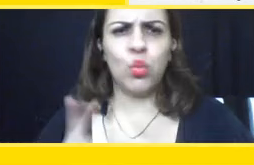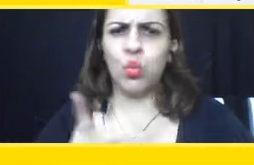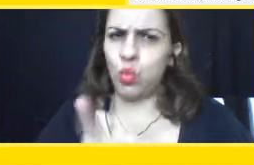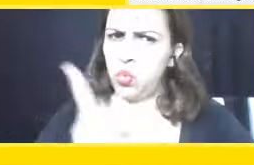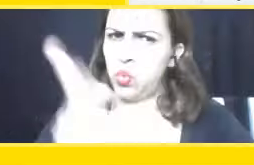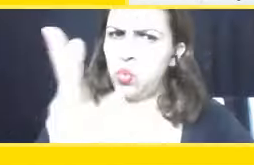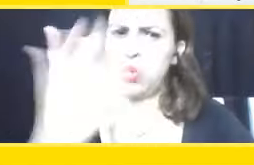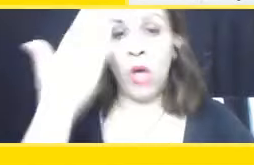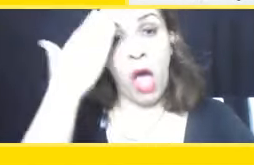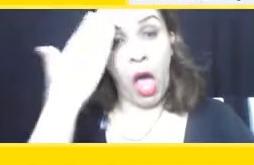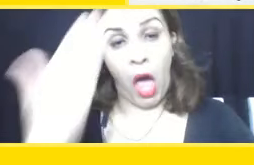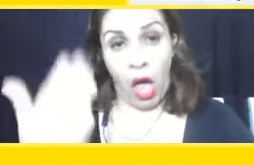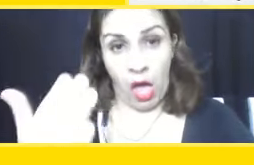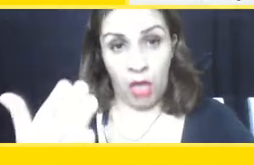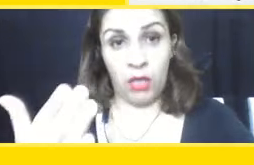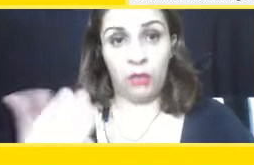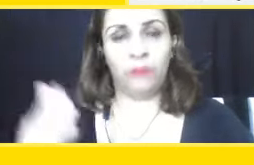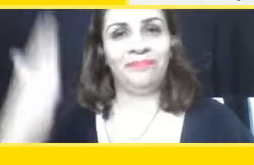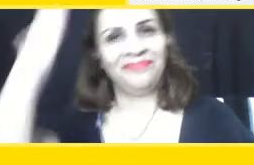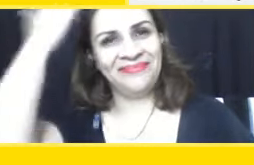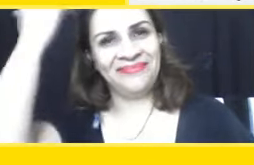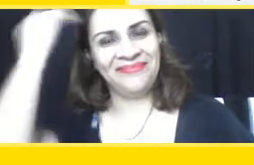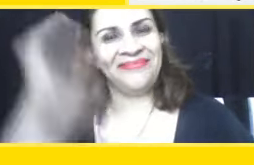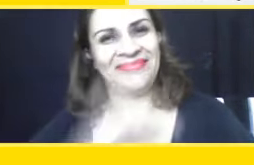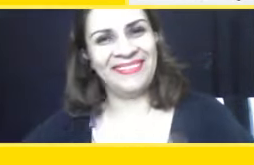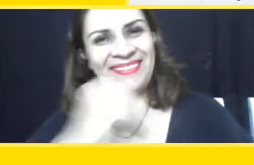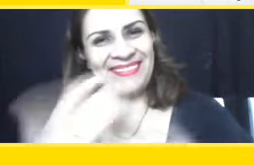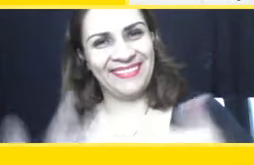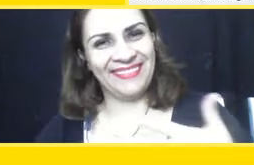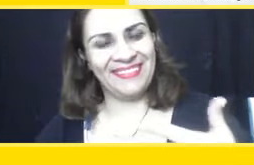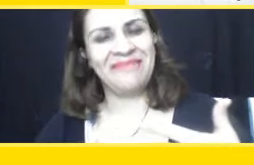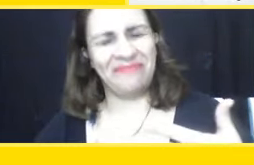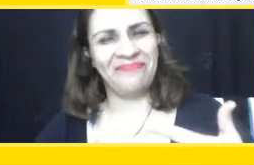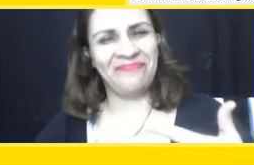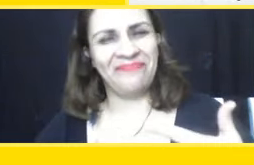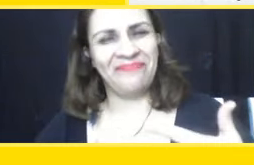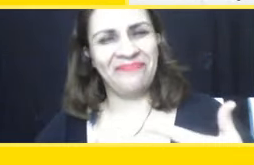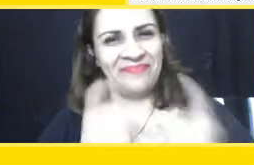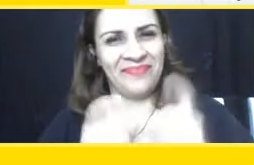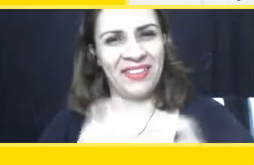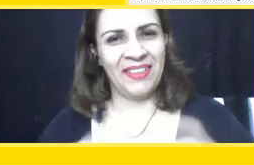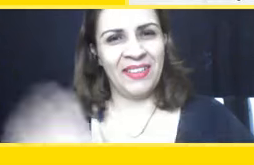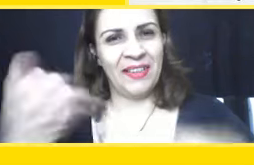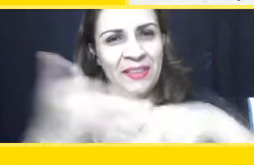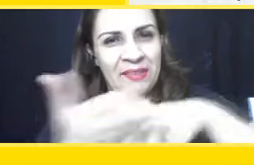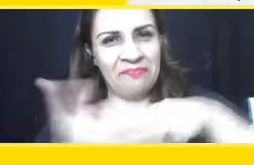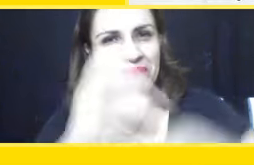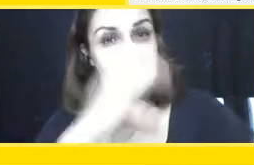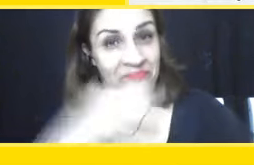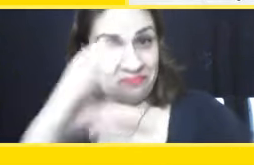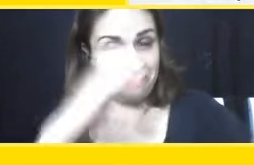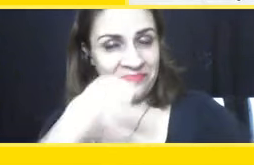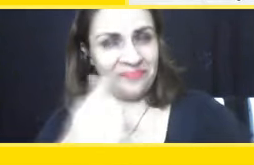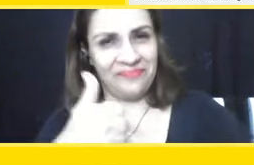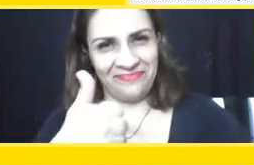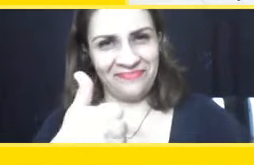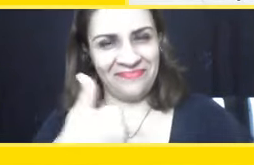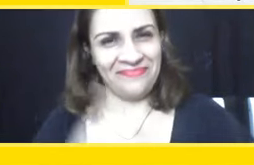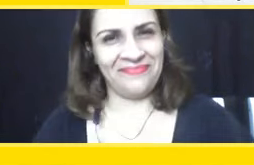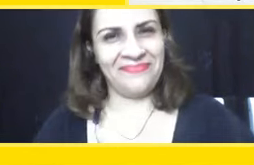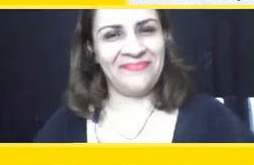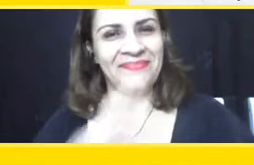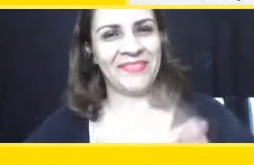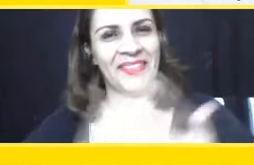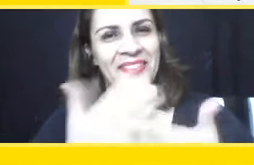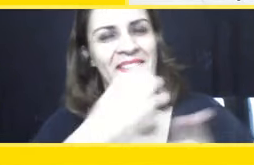de agradecer a Andreia, professora Andreia, que é coordenadora do MOAB aqui na Ceilândia, tradutora